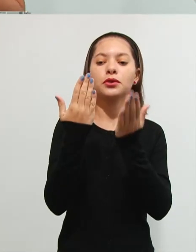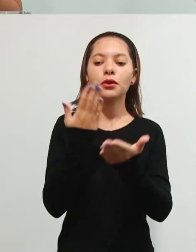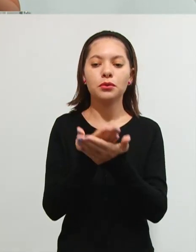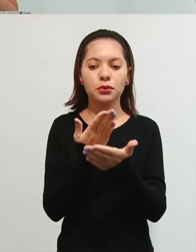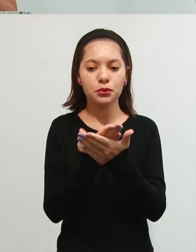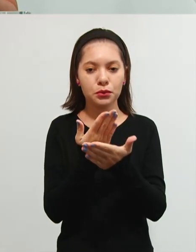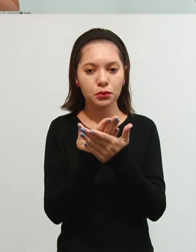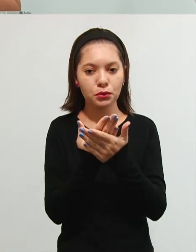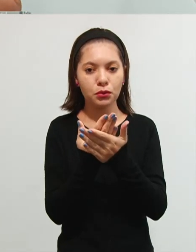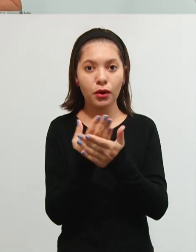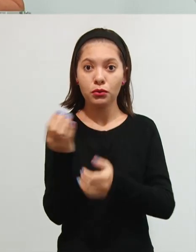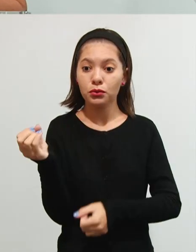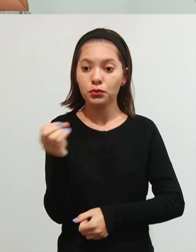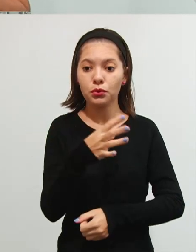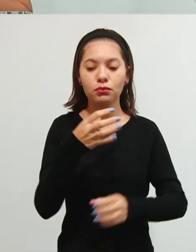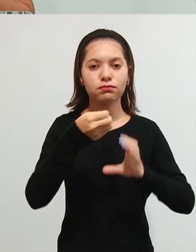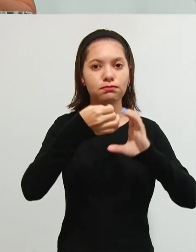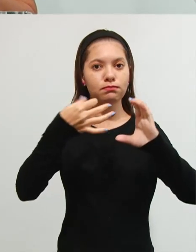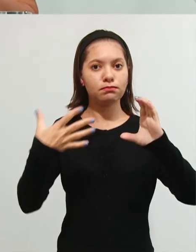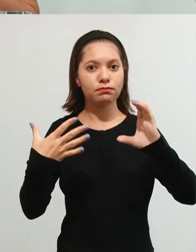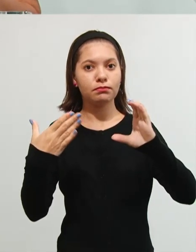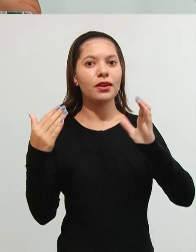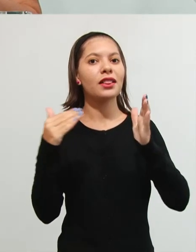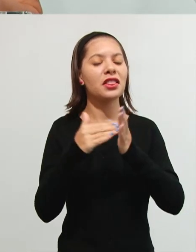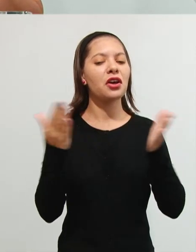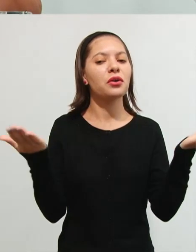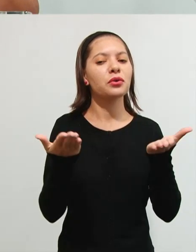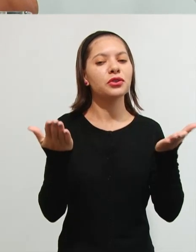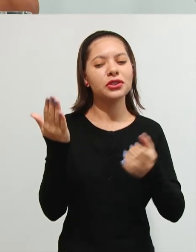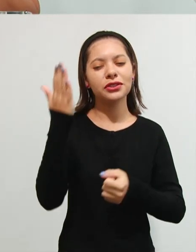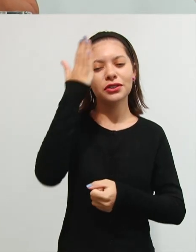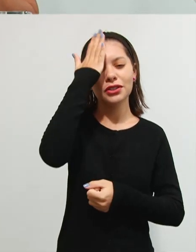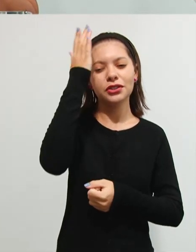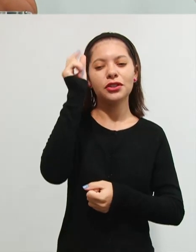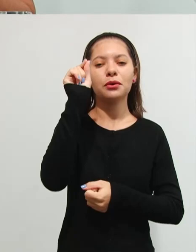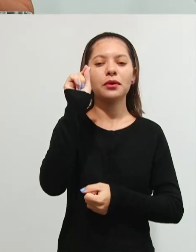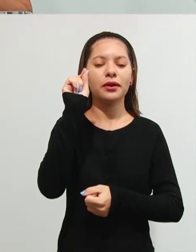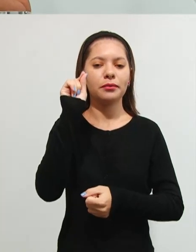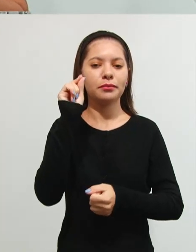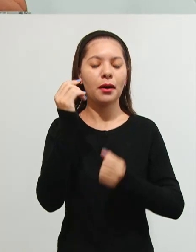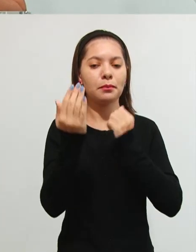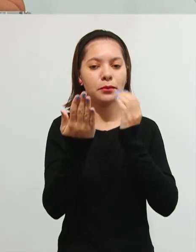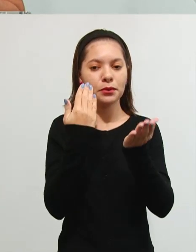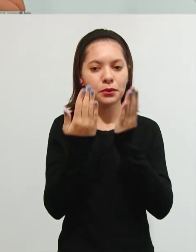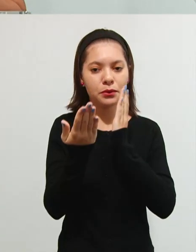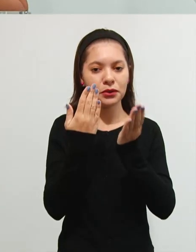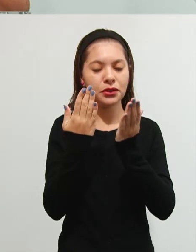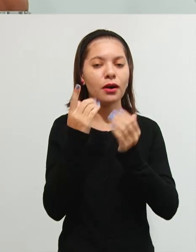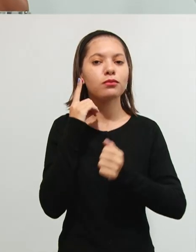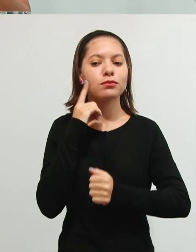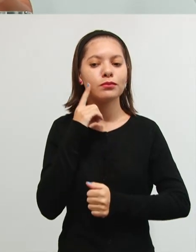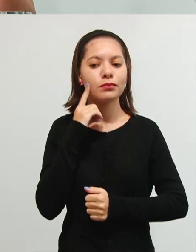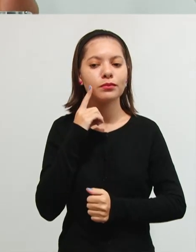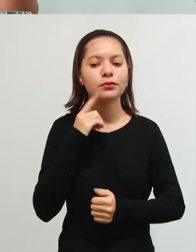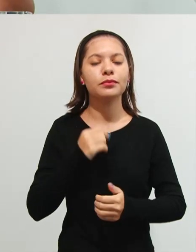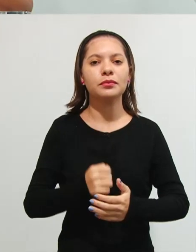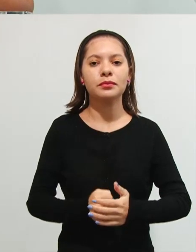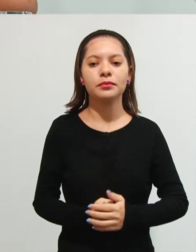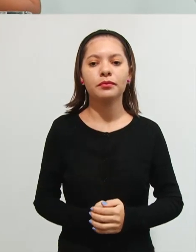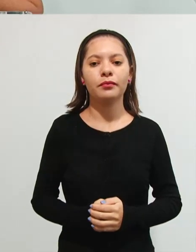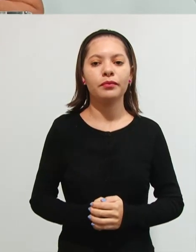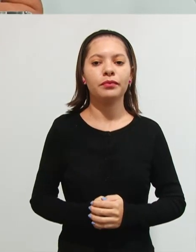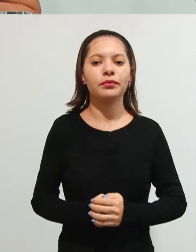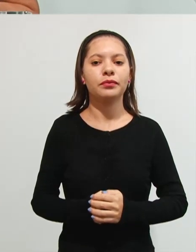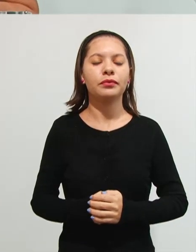novo caráter e até hoje ele é considerado, sim, um exponente da psicologia norte-americana. E com isso todo